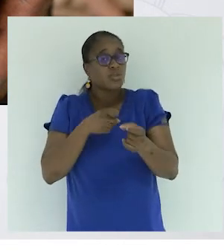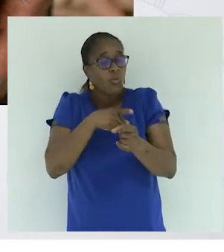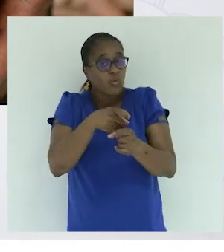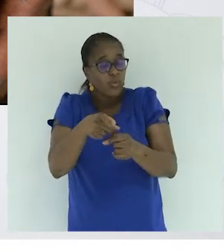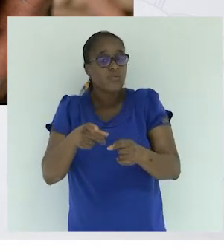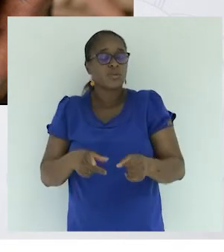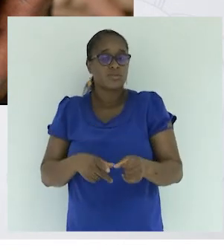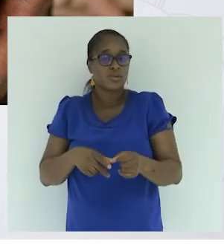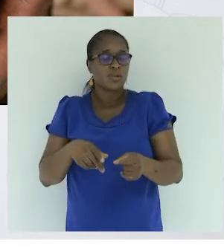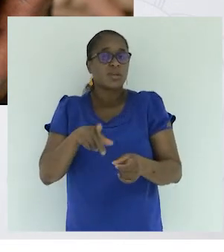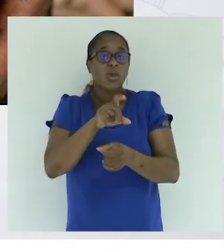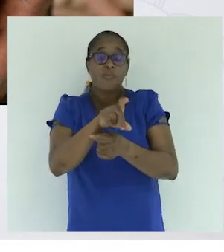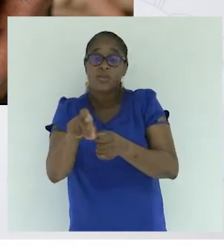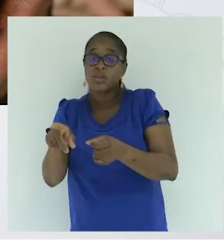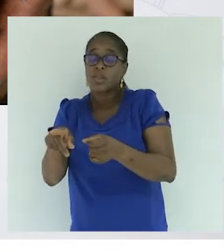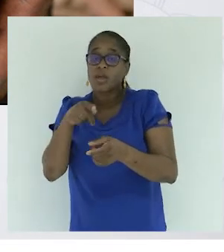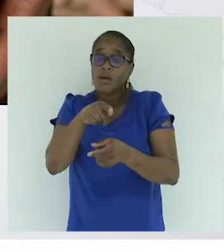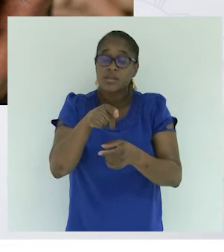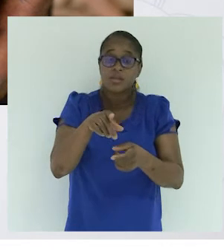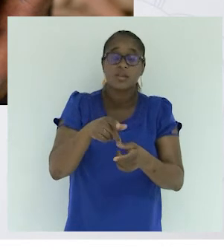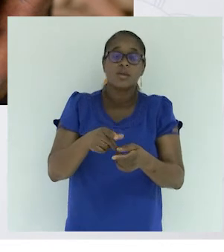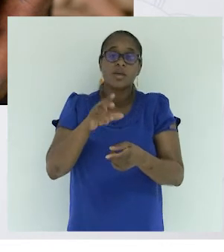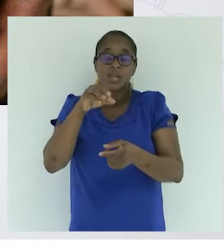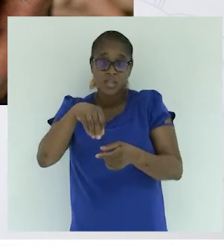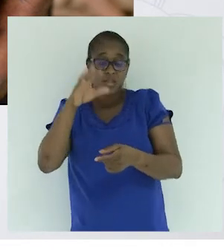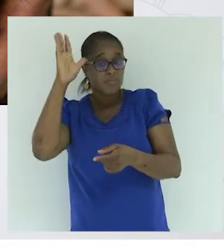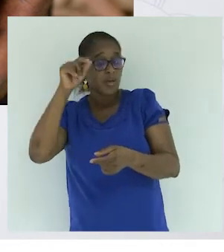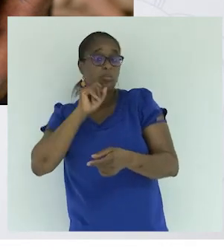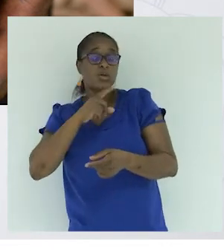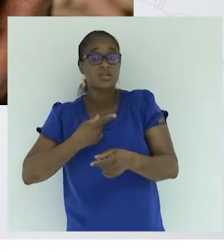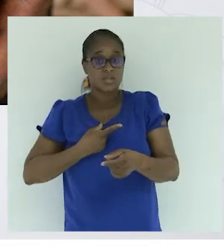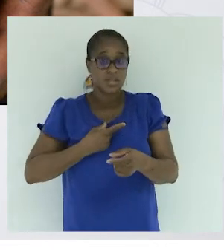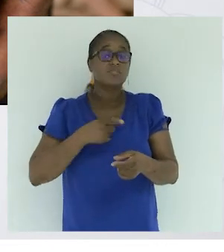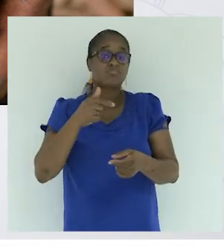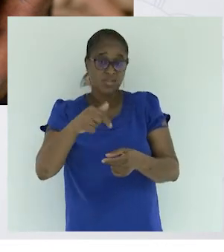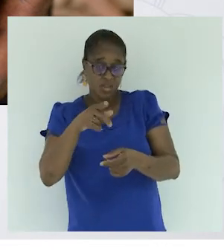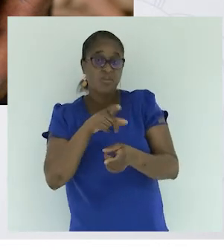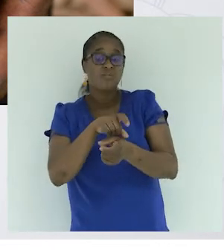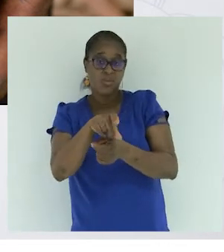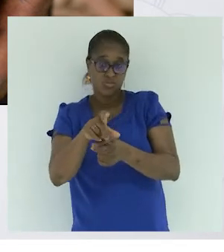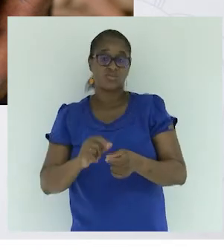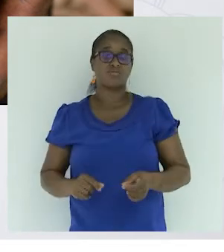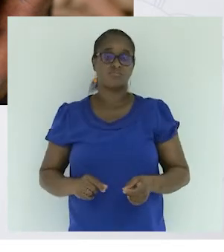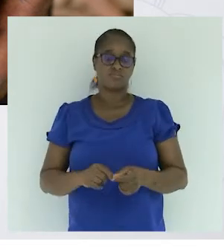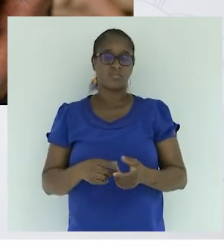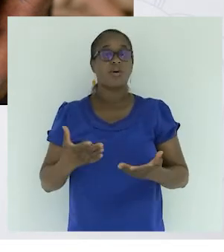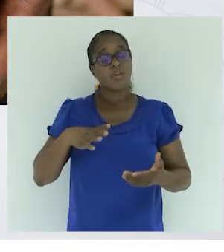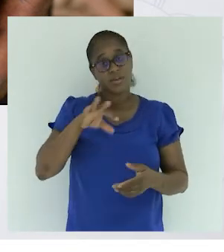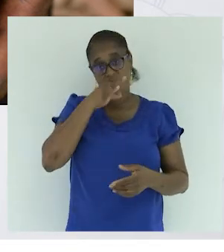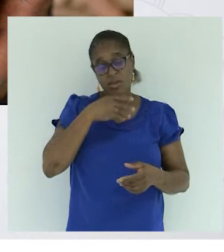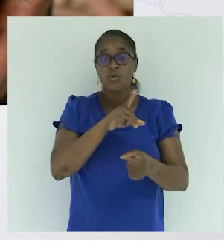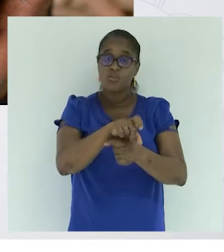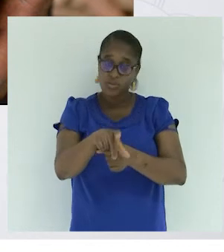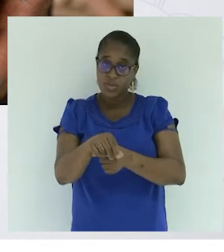que aponta que o pangolim pode ser um animal hospedeiro do vírus. Quer dizer, o vírus veio